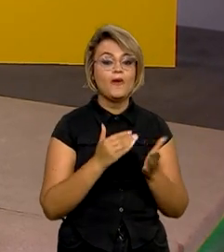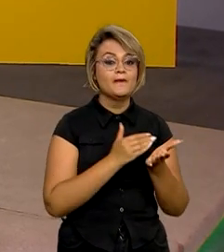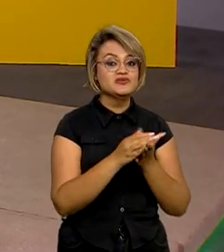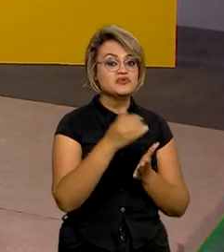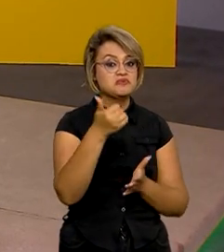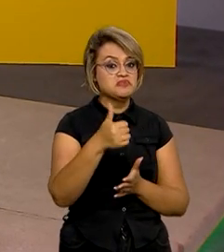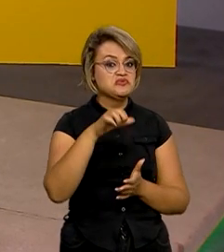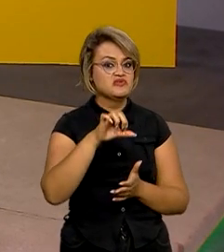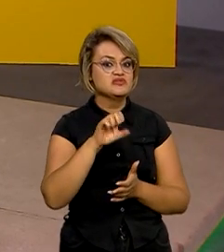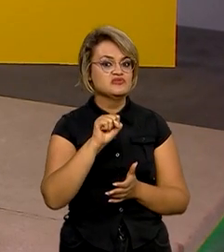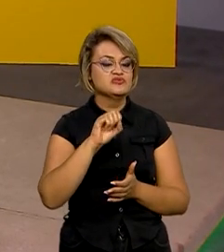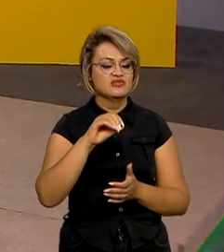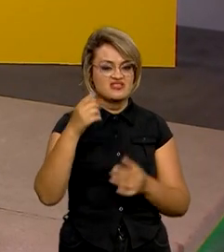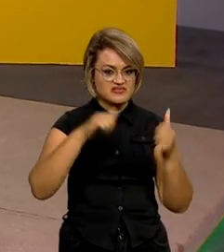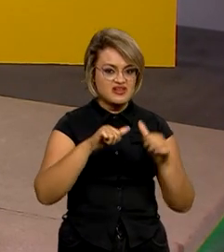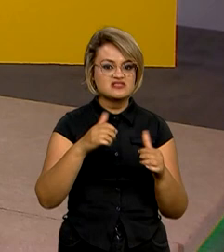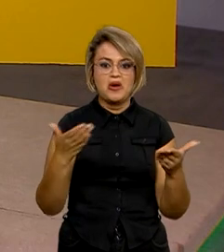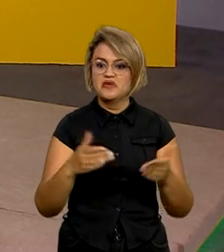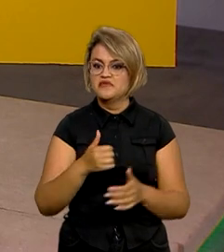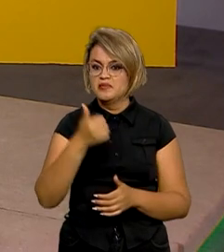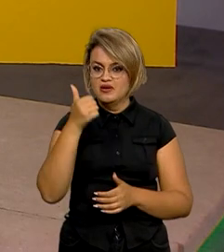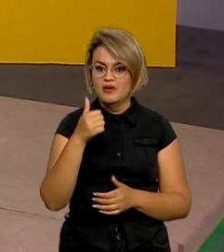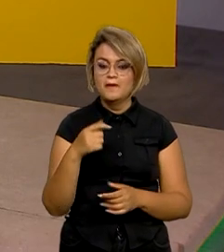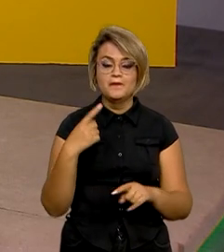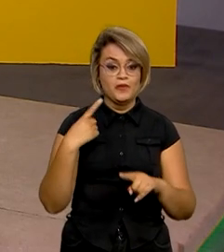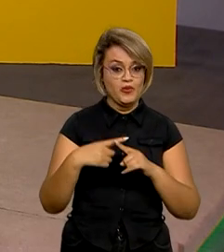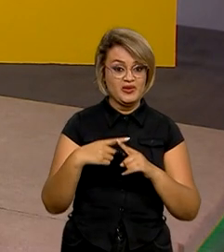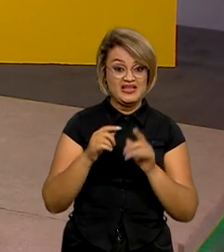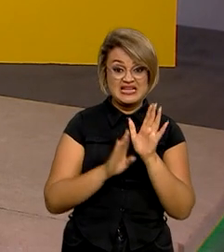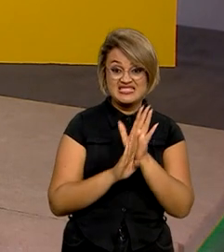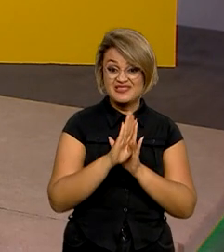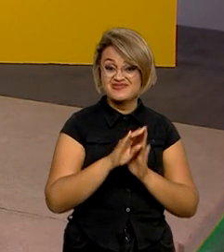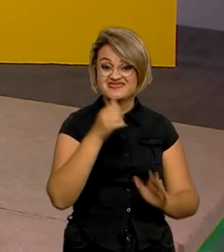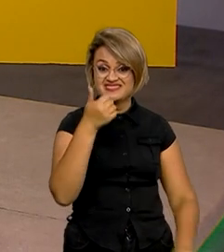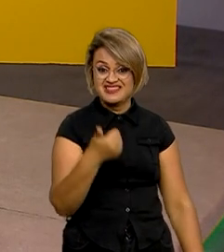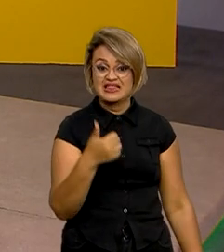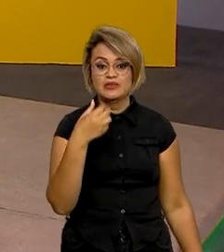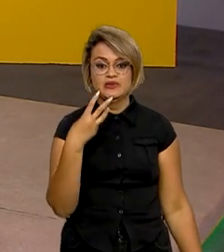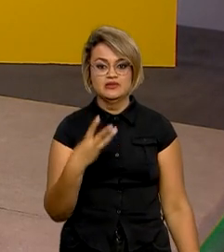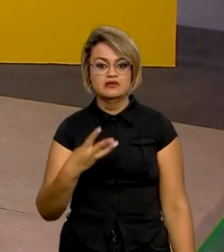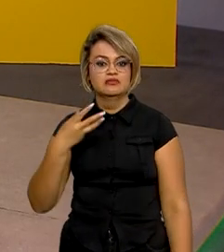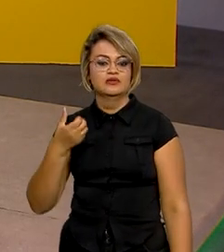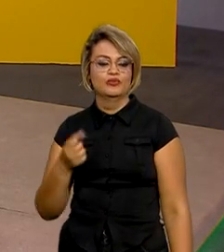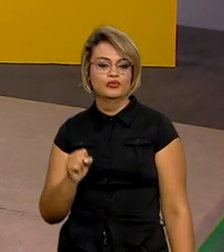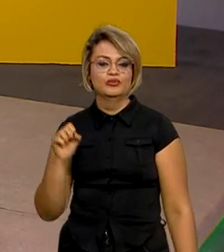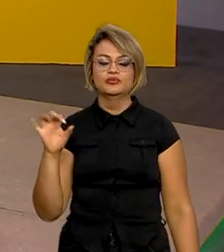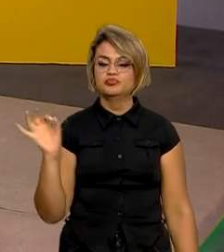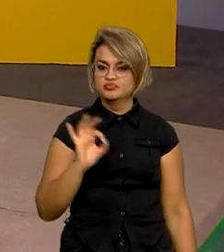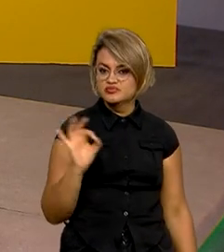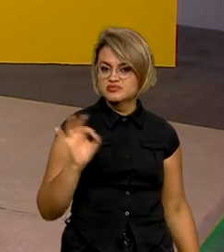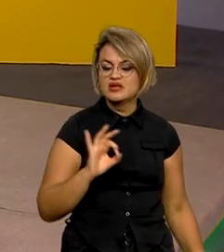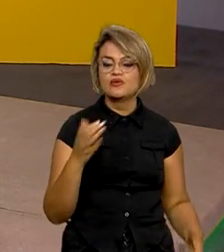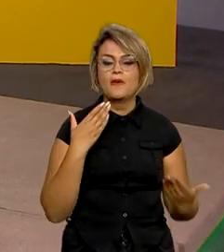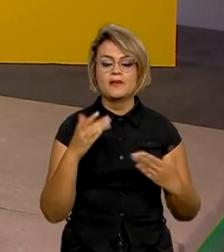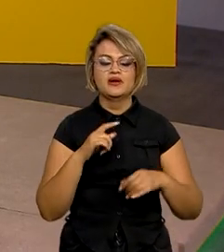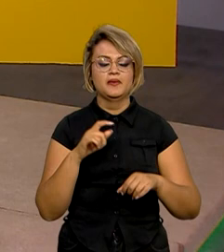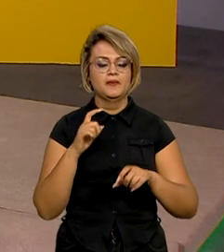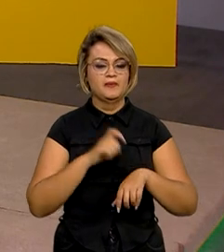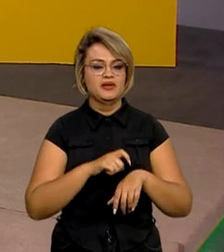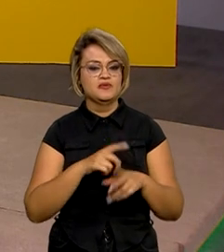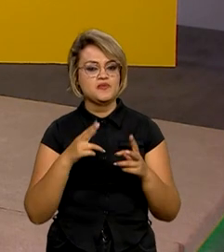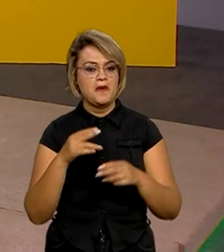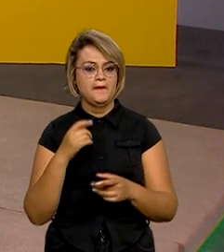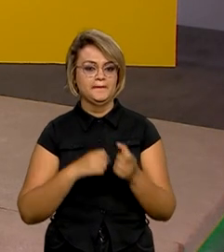em 1980. Isso porque o saldo comercial cresceu quase 138% em relação ao mesmo período